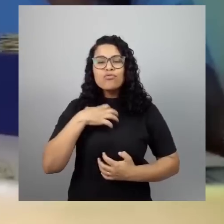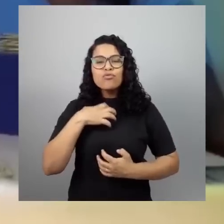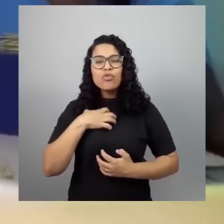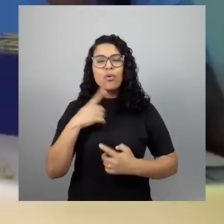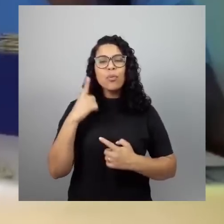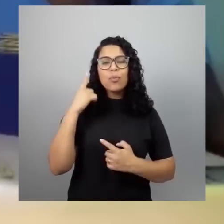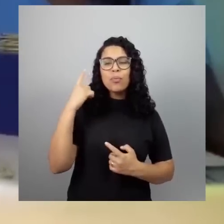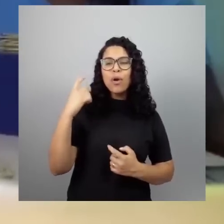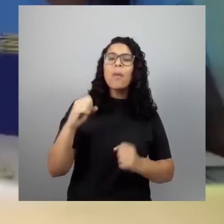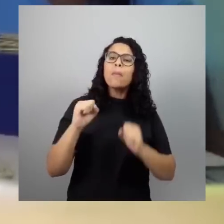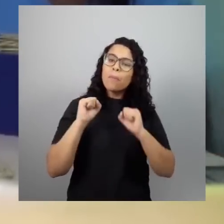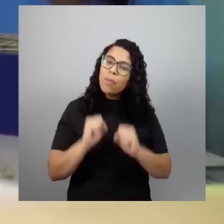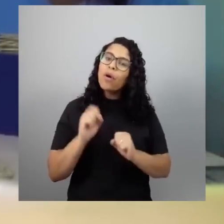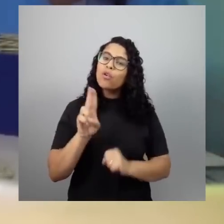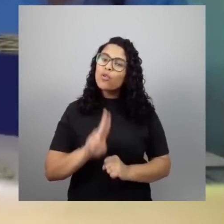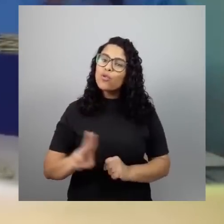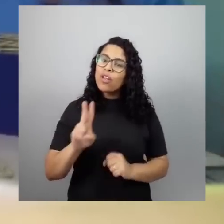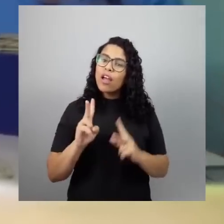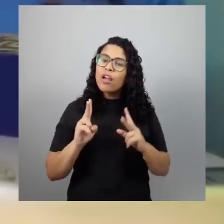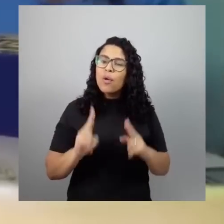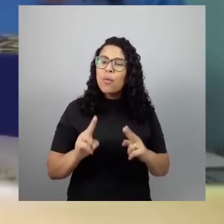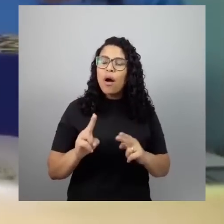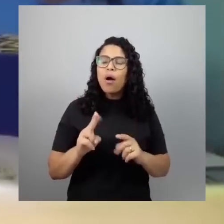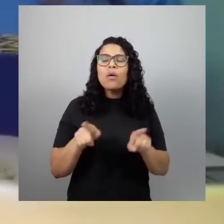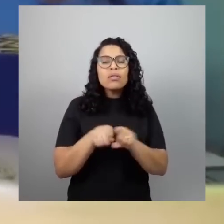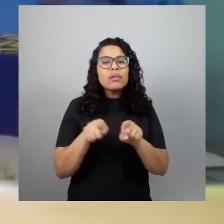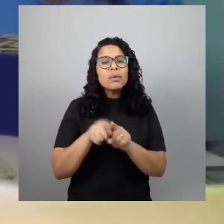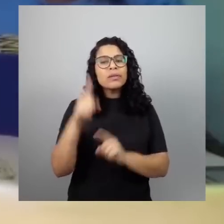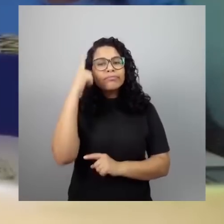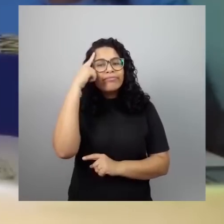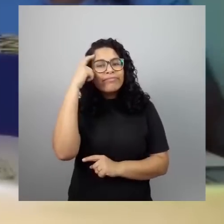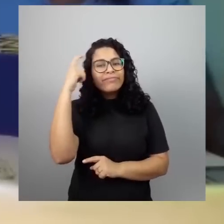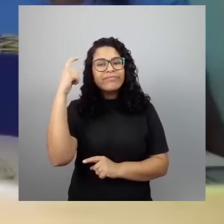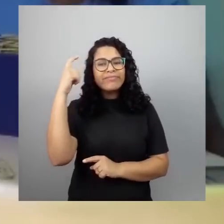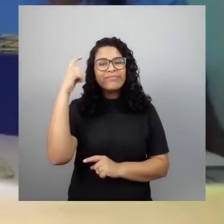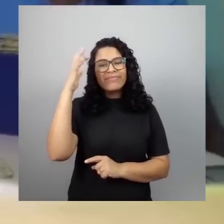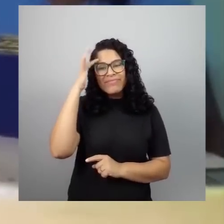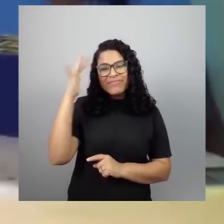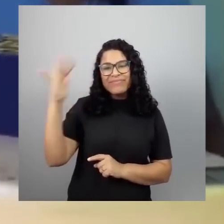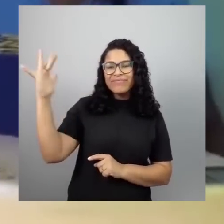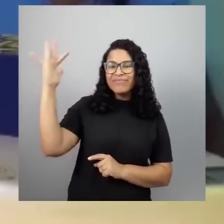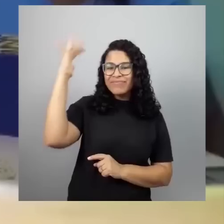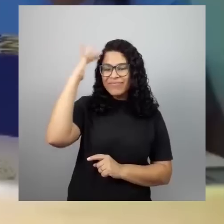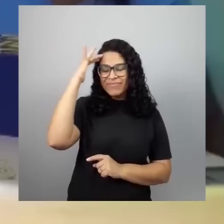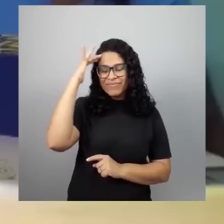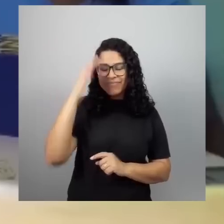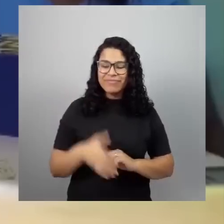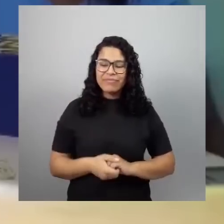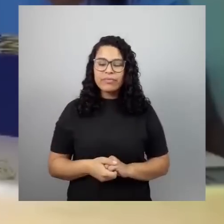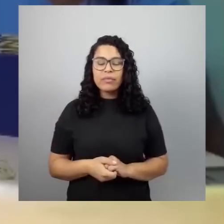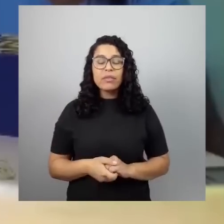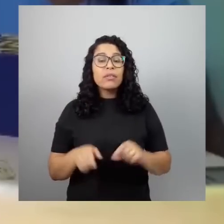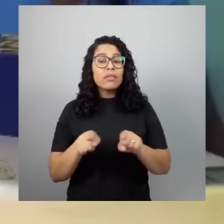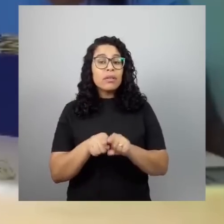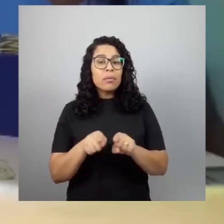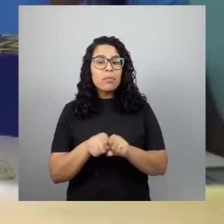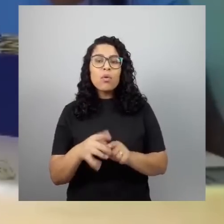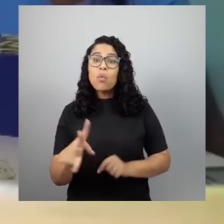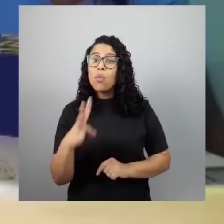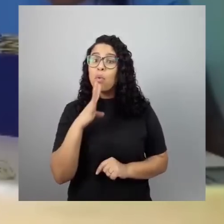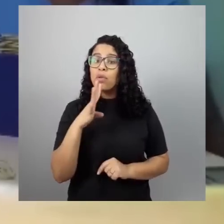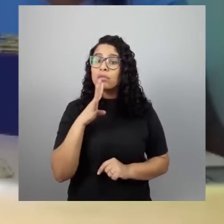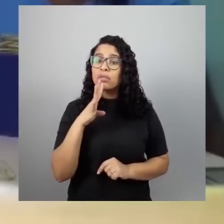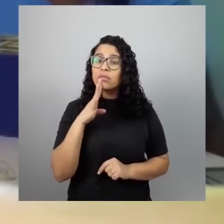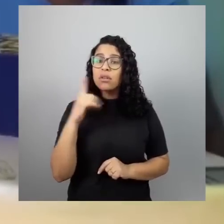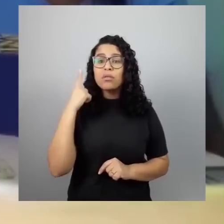criança utilizar o faz de conta, usar a imaginação. O importante é ela adquirir